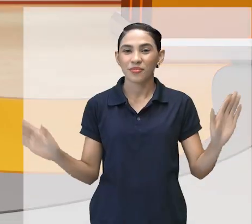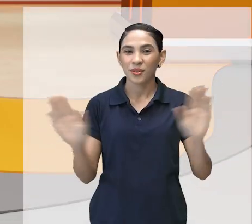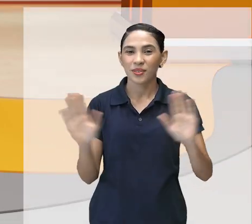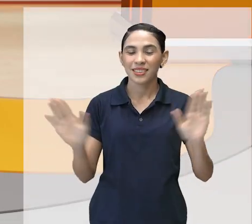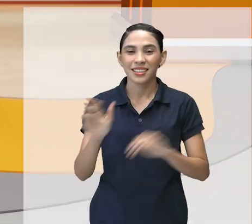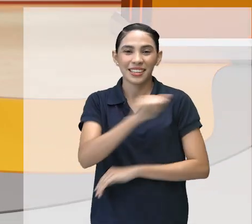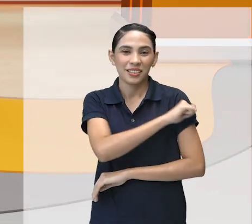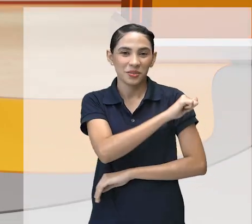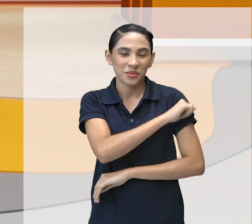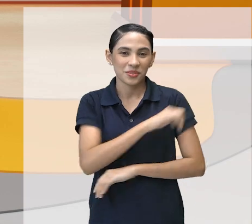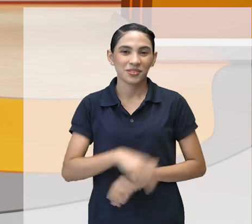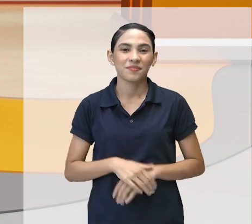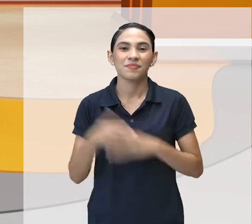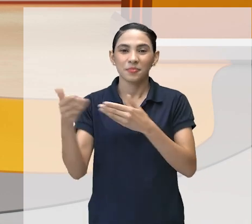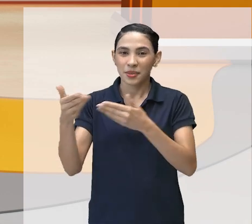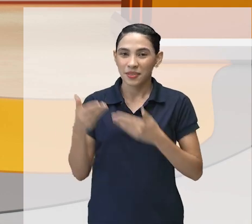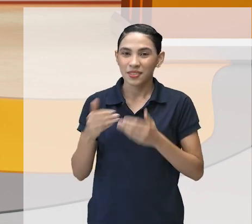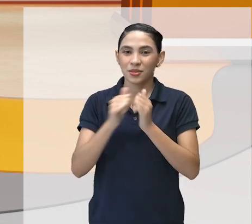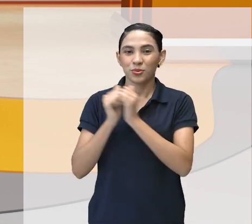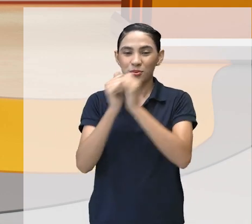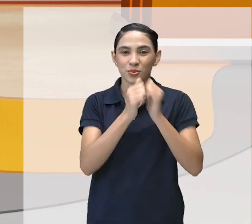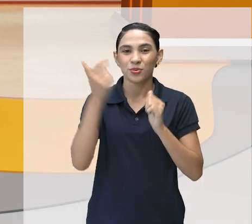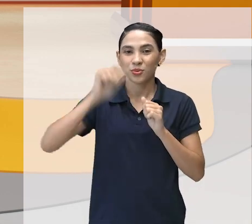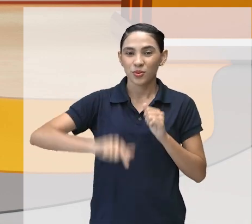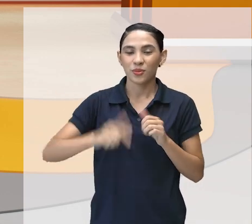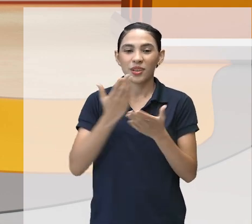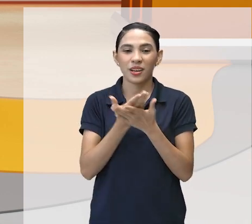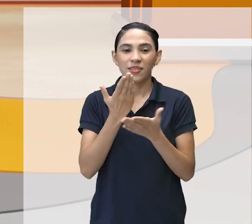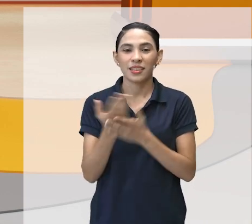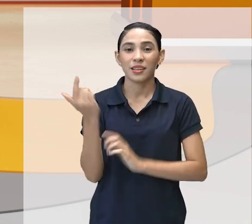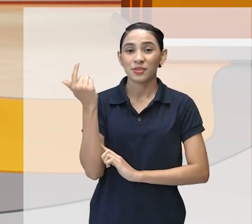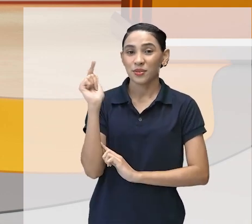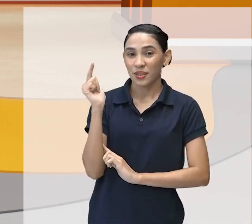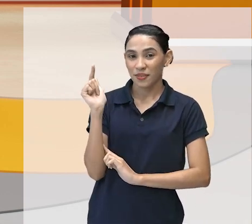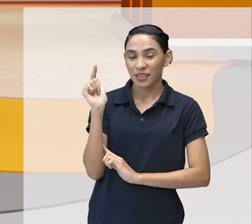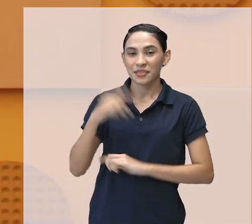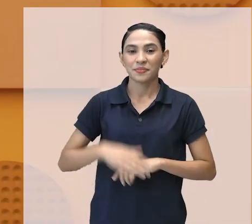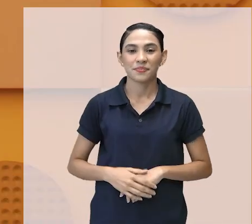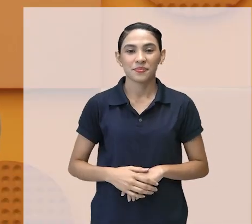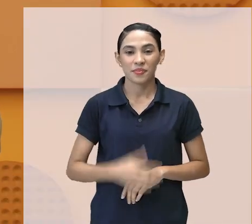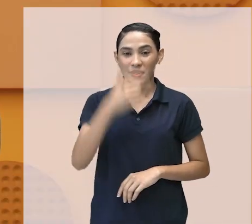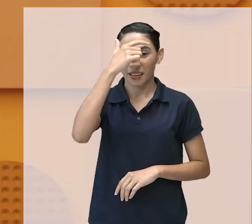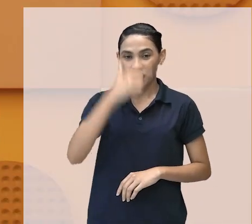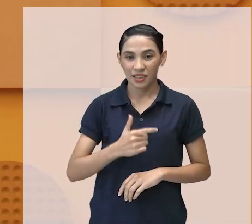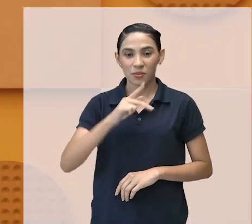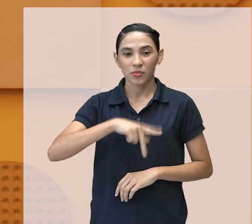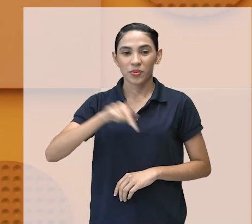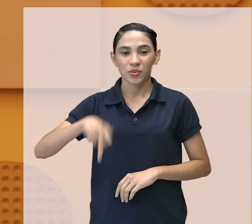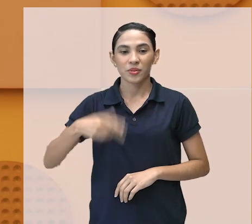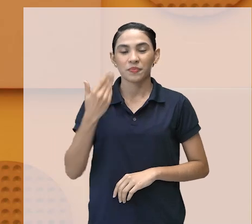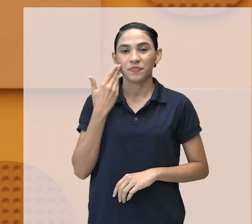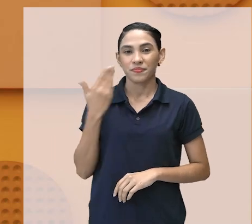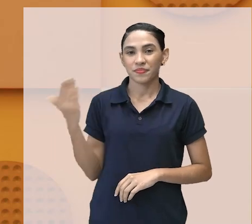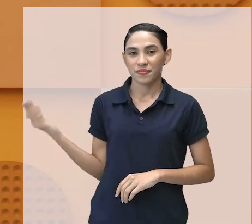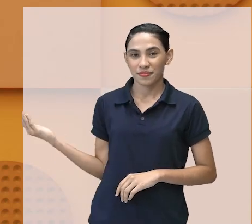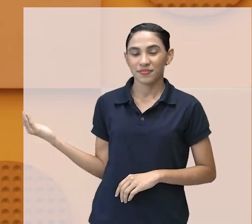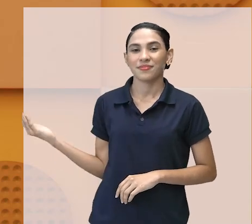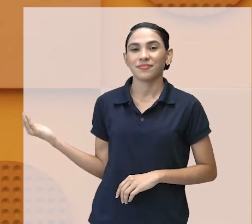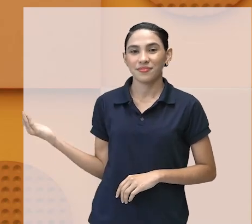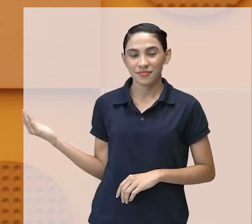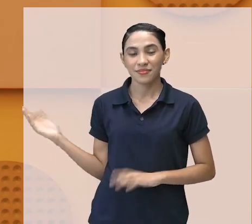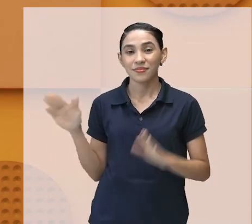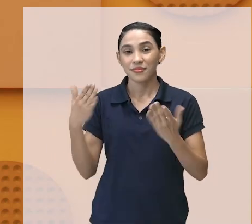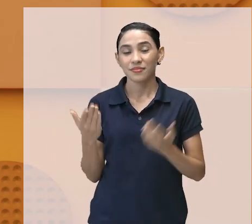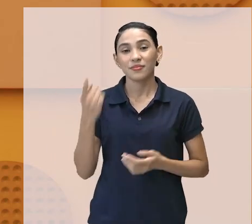Olá a todos vocês, estamos aqui reunidos para mais uma aula de Geografia. Eu sou a professora Ludmila